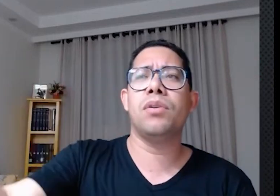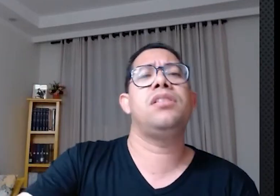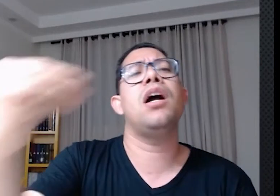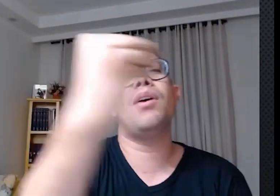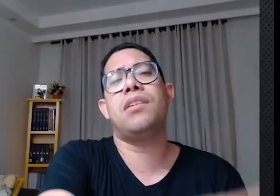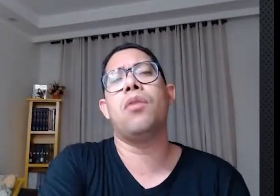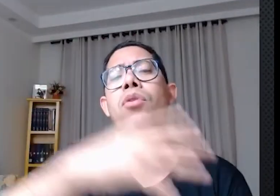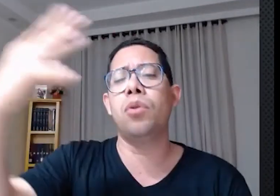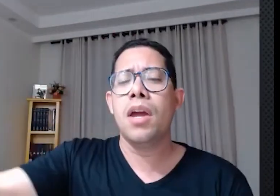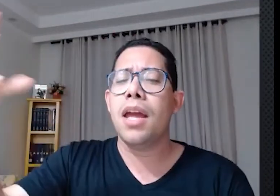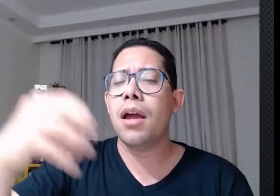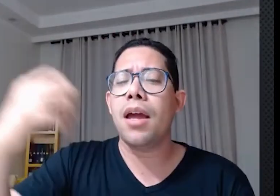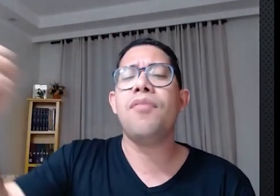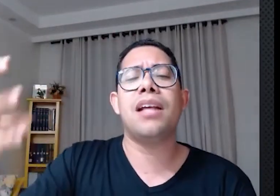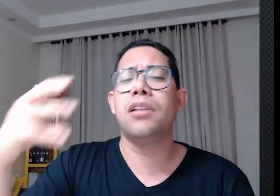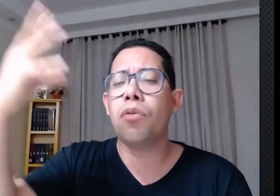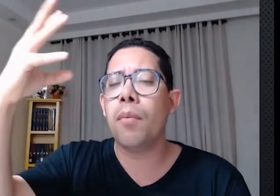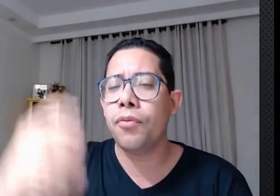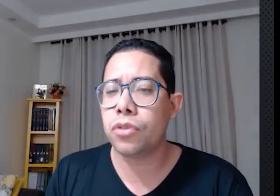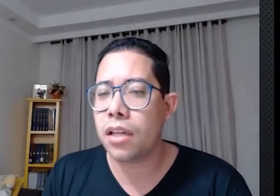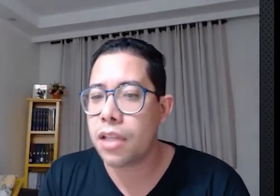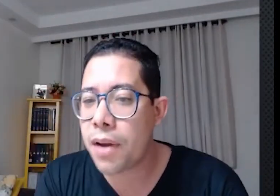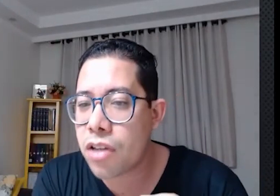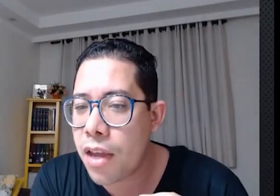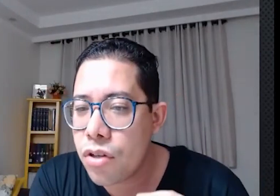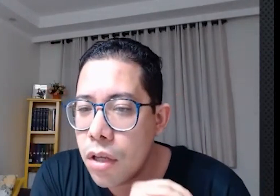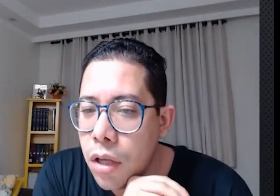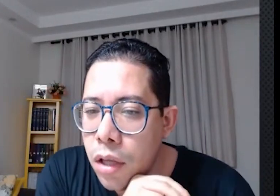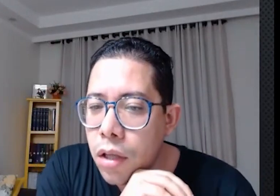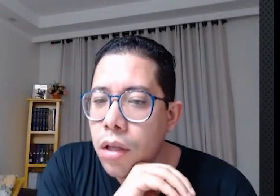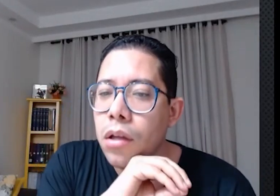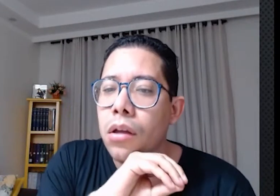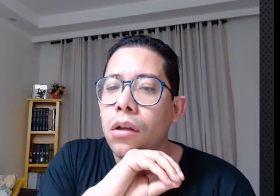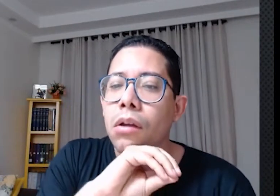às vezes é um ancião, às vezes é outro, é revelação. Como que funciona isso? É praticamente